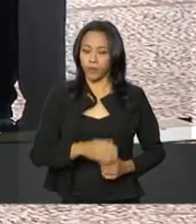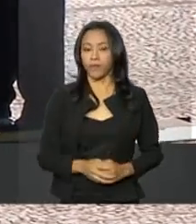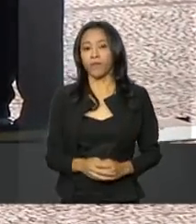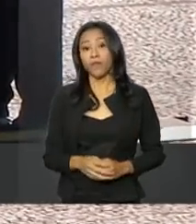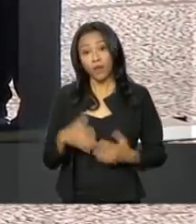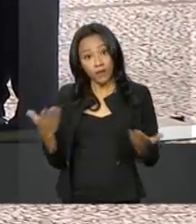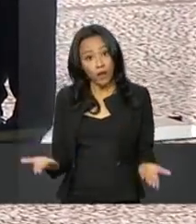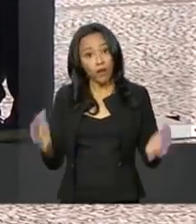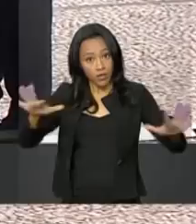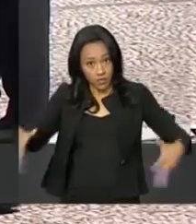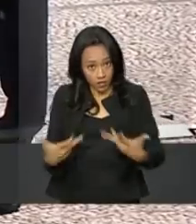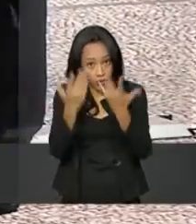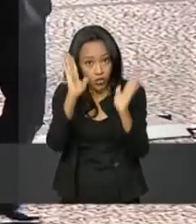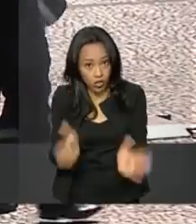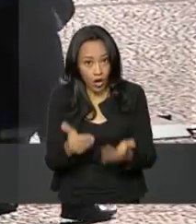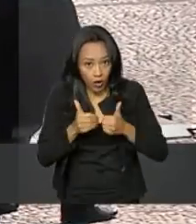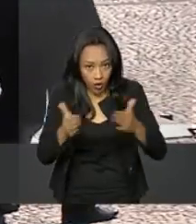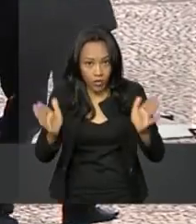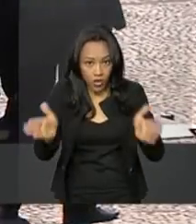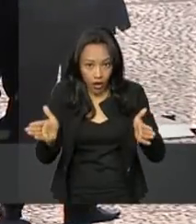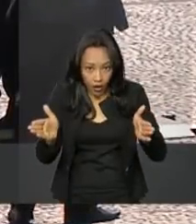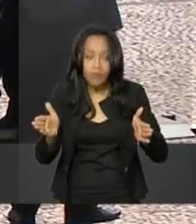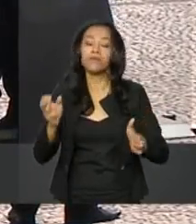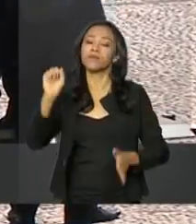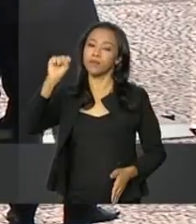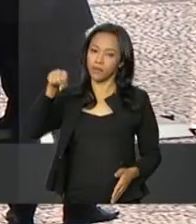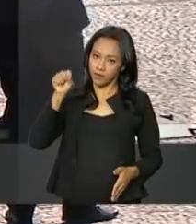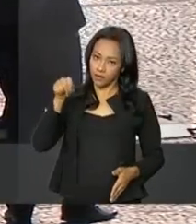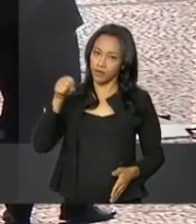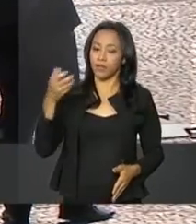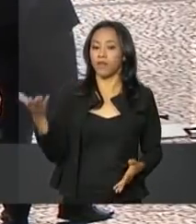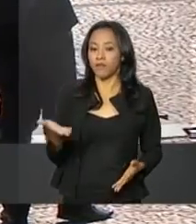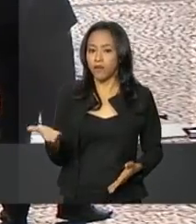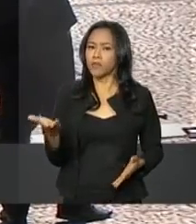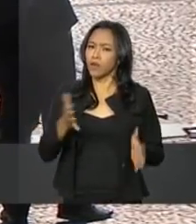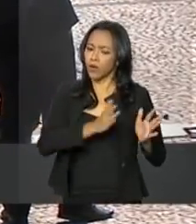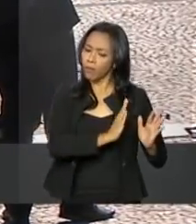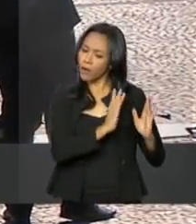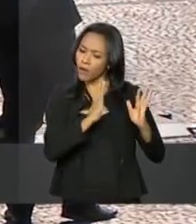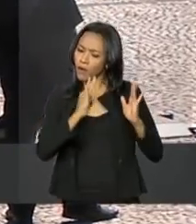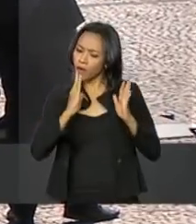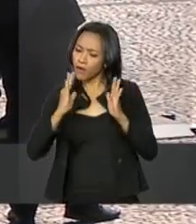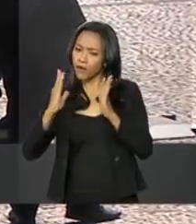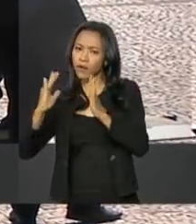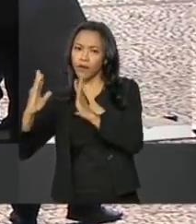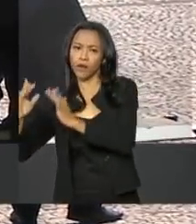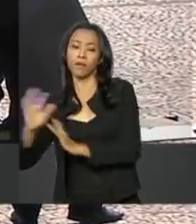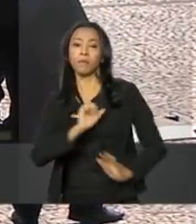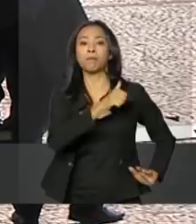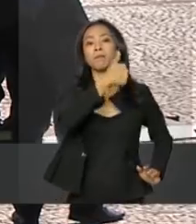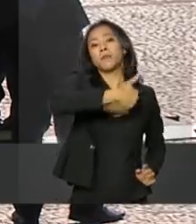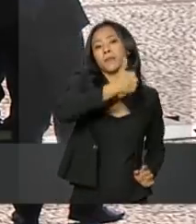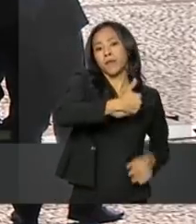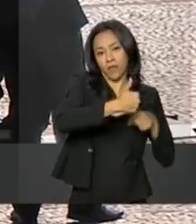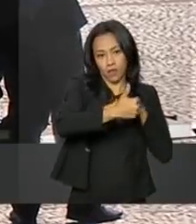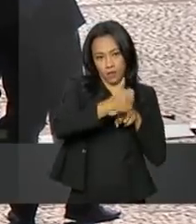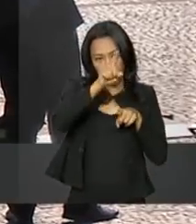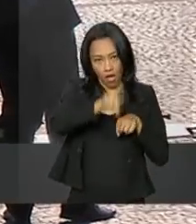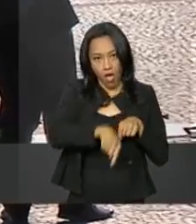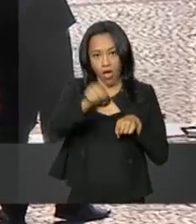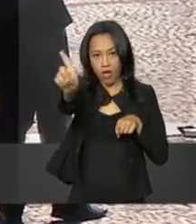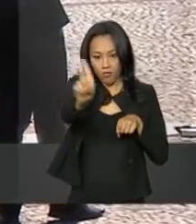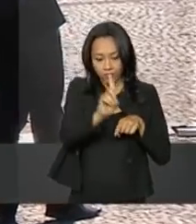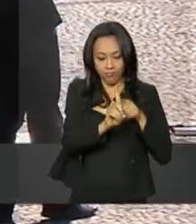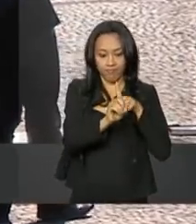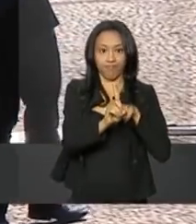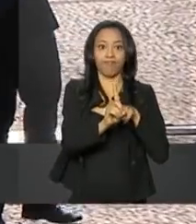dizer que a cerimônia já começou? Isso, agora vamos ter os eventos, né? O primeiro evento será o comandante da Guarda